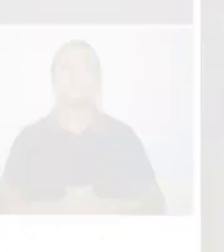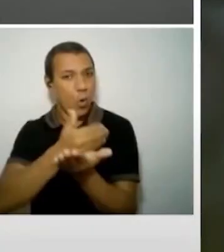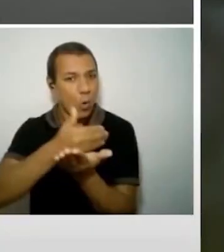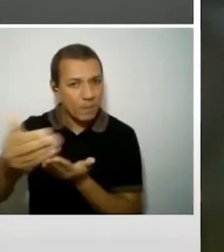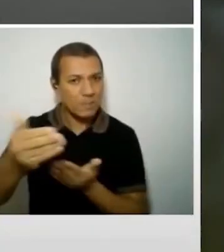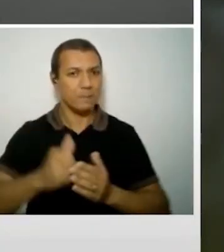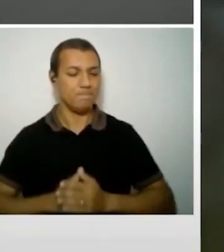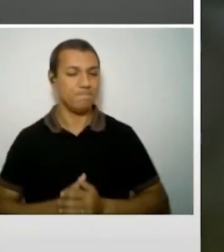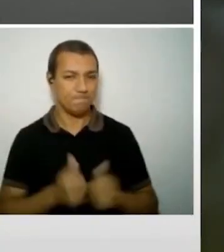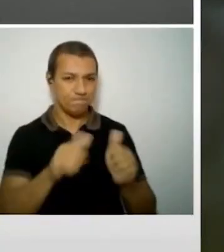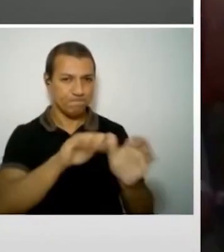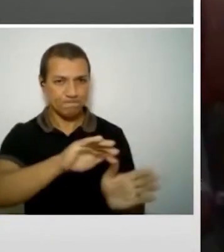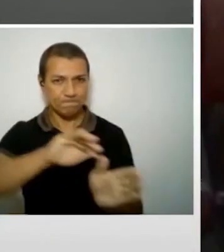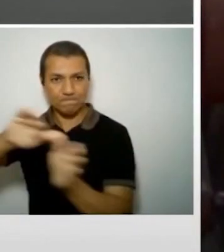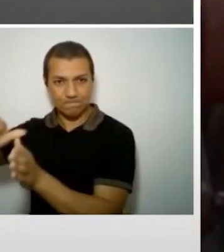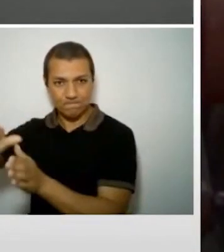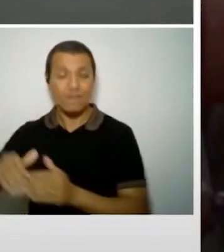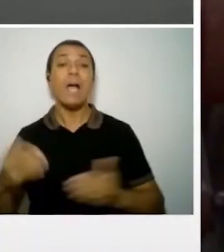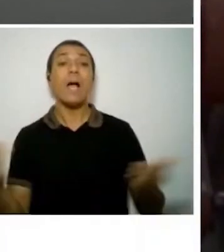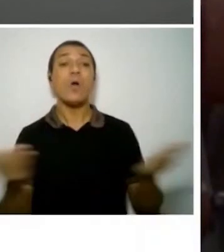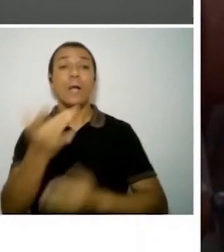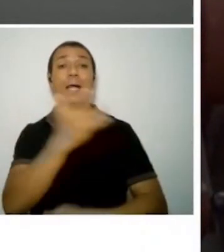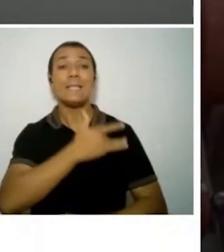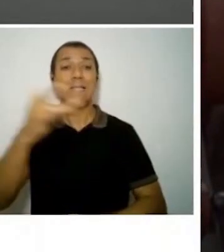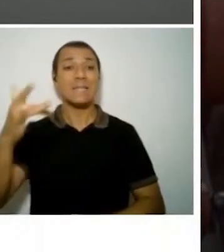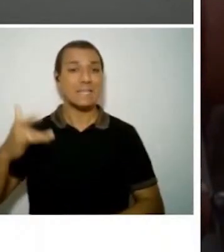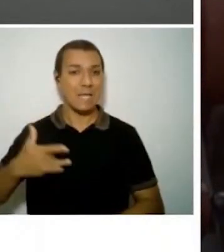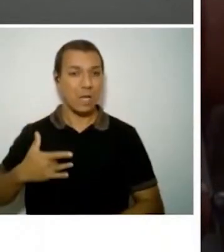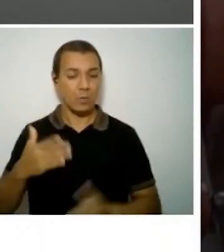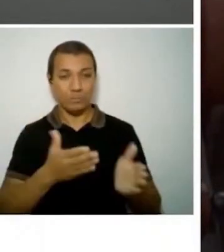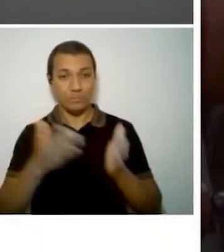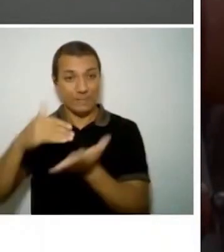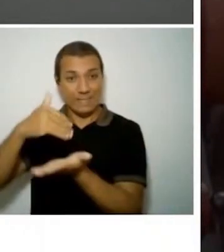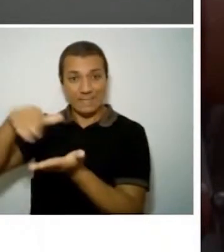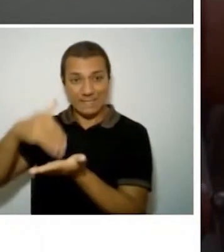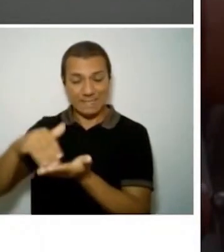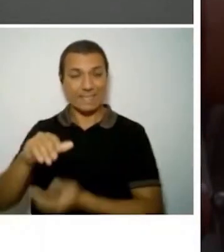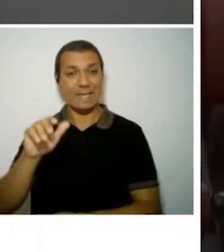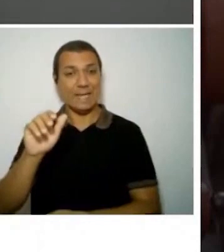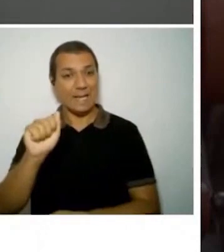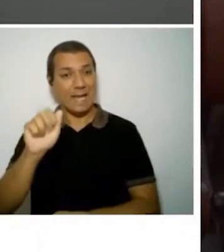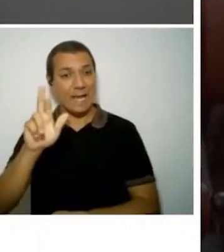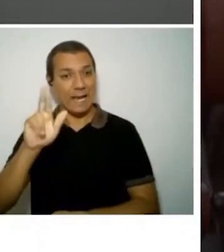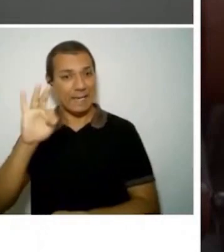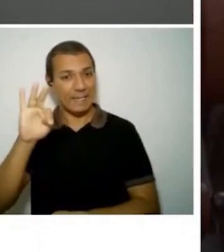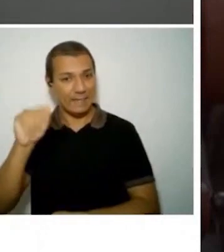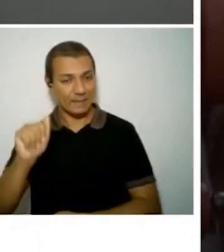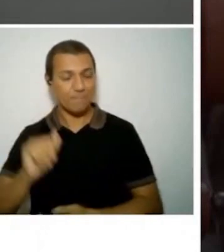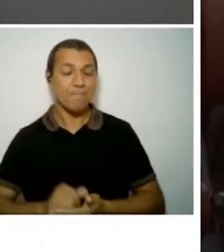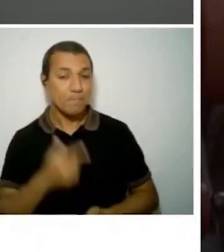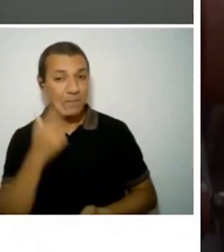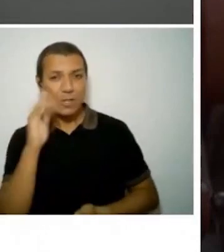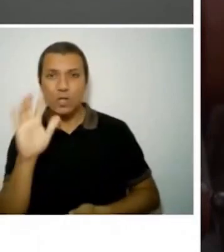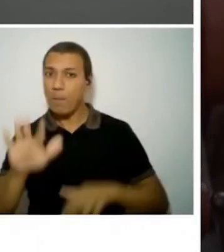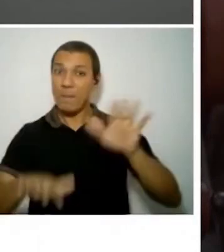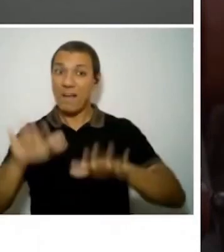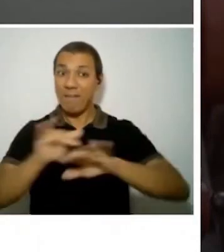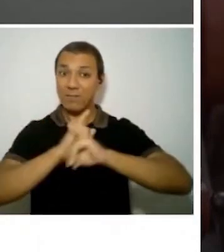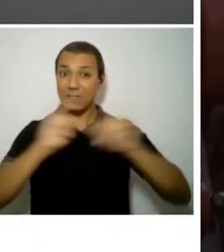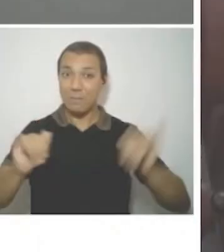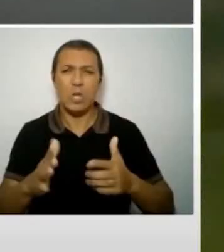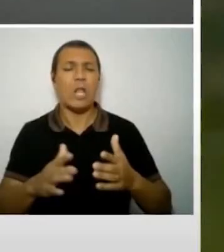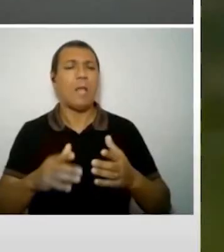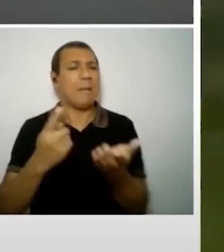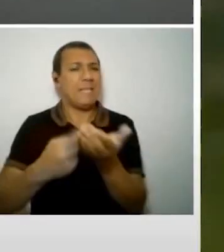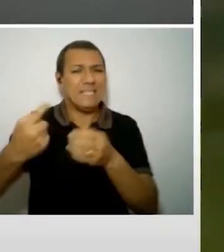das escolas do lado da Saúde eh que tá conosco aqui a nossa secretária Arita a gente já anunciou quase 7 70 milhões de reais em recursos